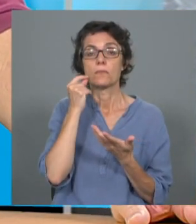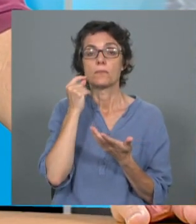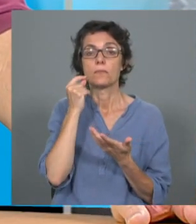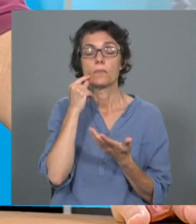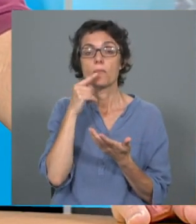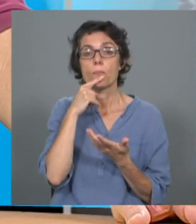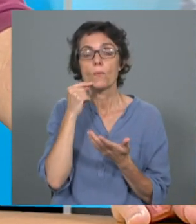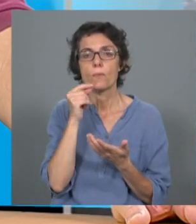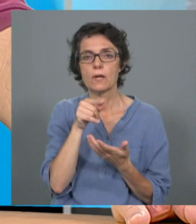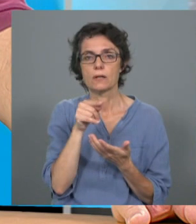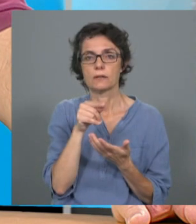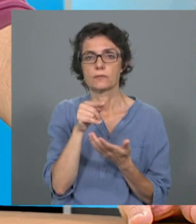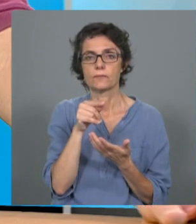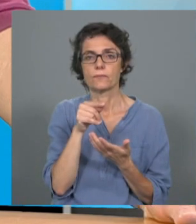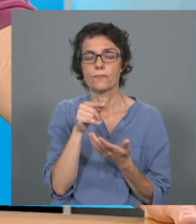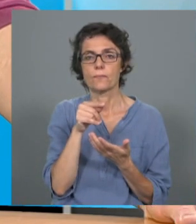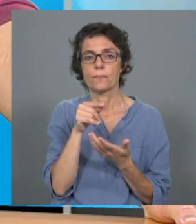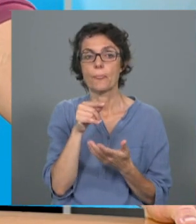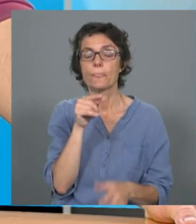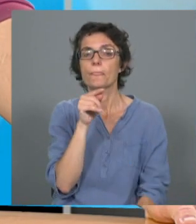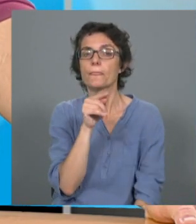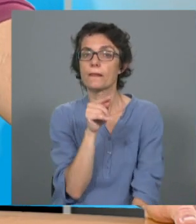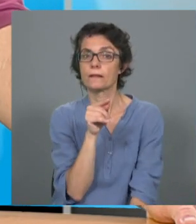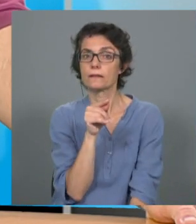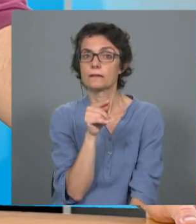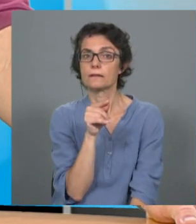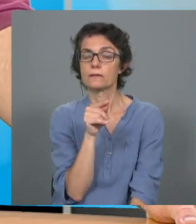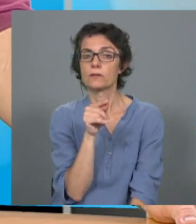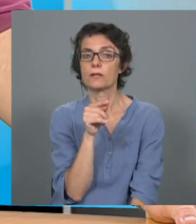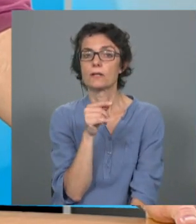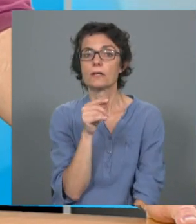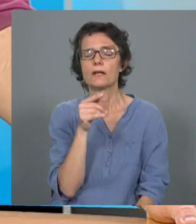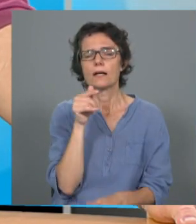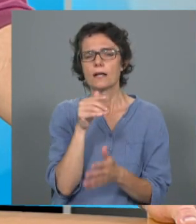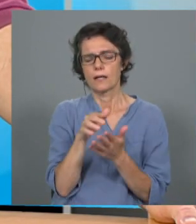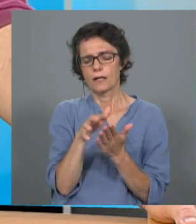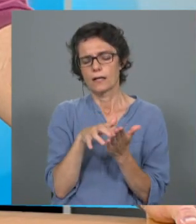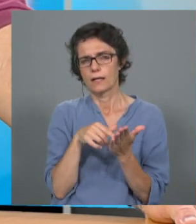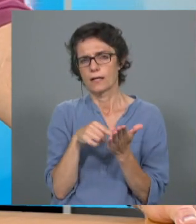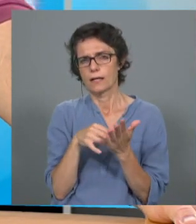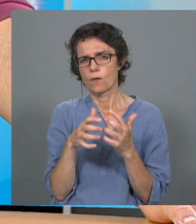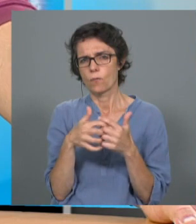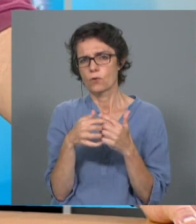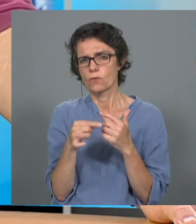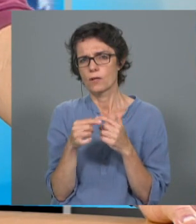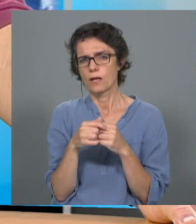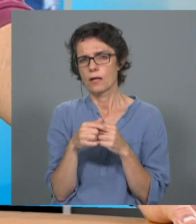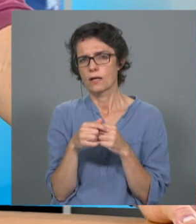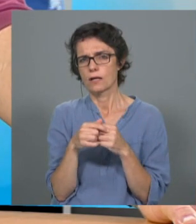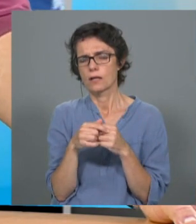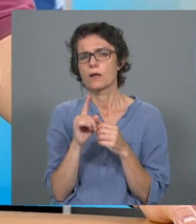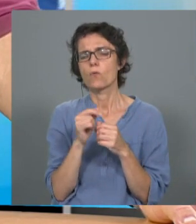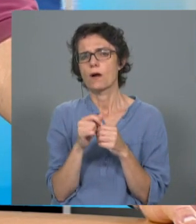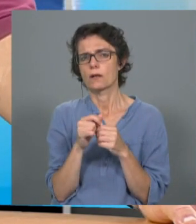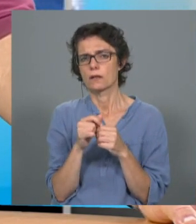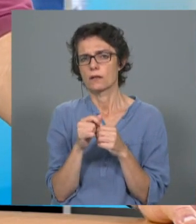dizer, lá está, na mesma, a dúvida das pessoas acerca daquilo que Deus lhes pode dar.